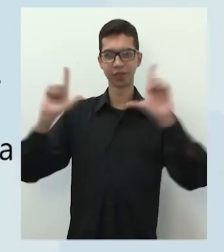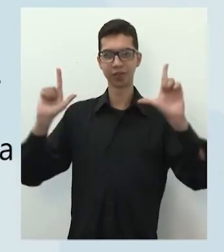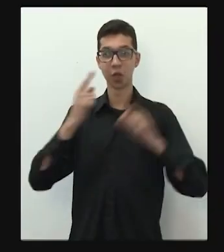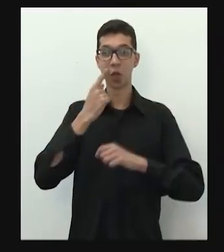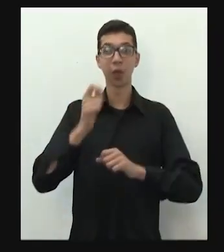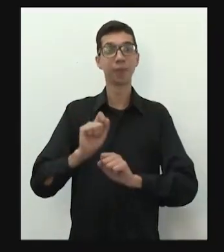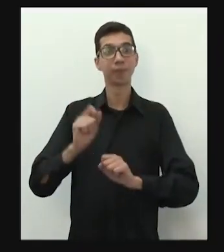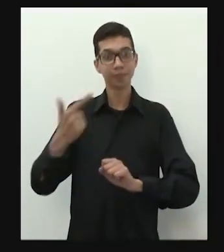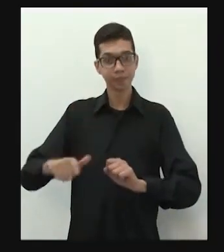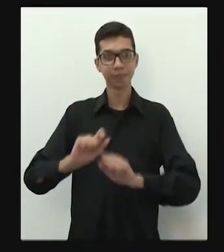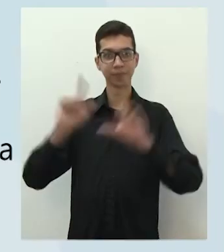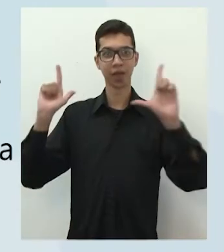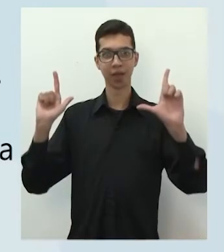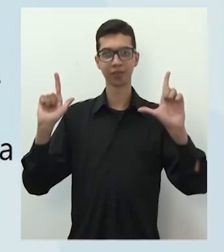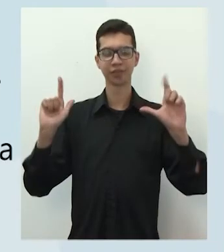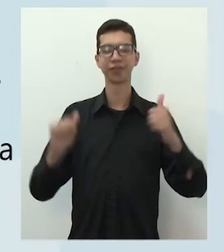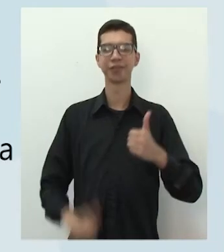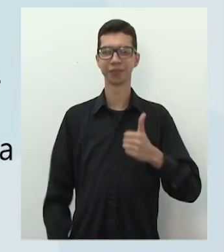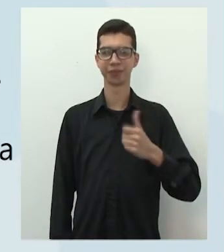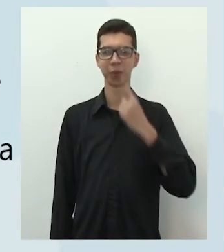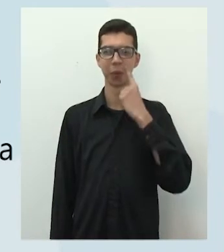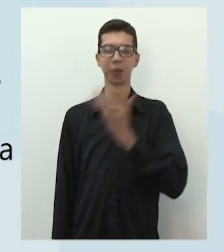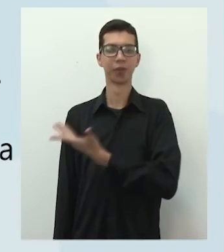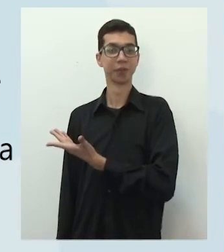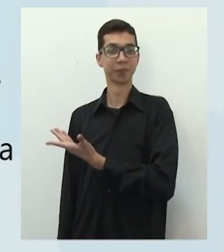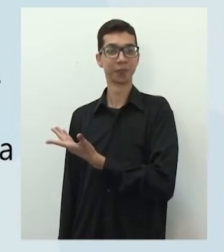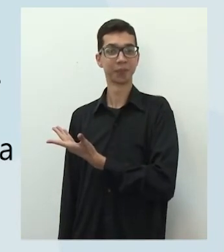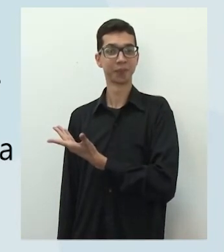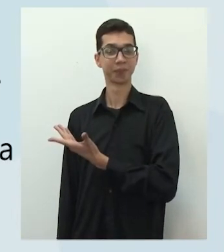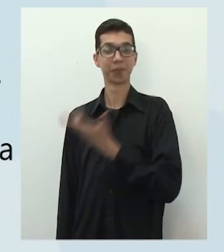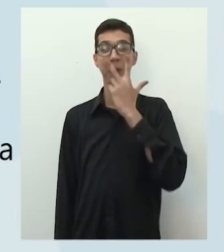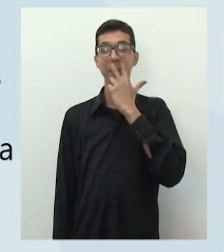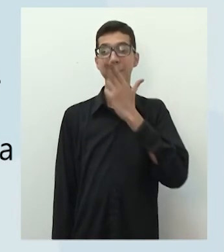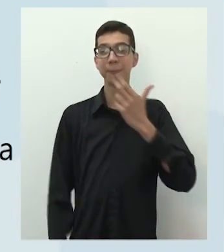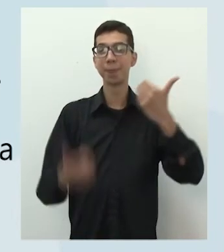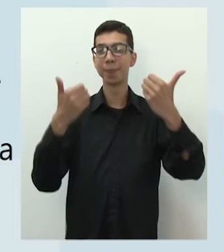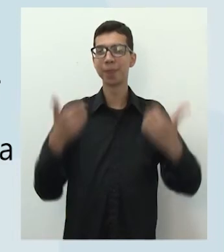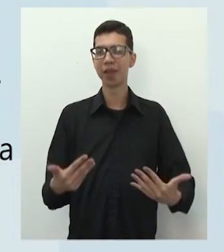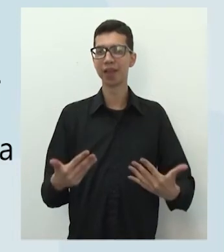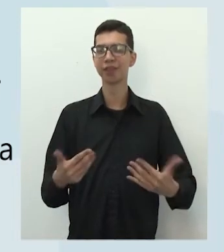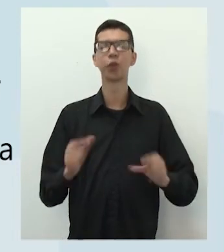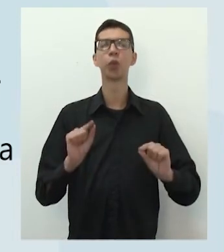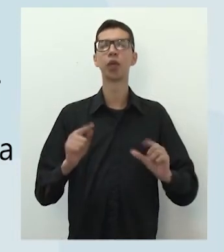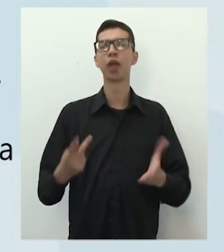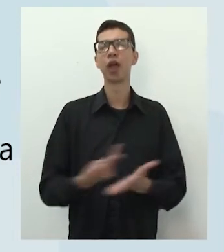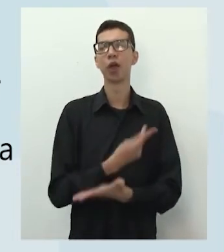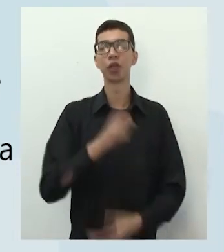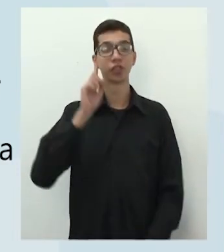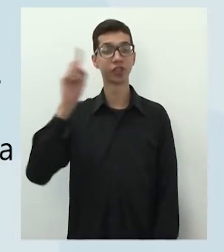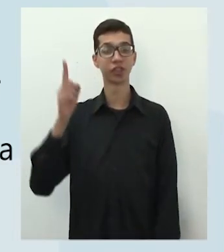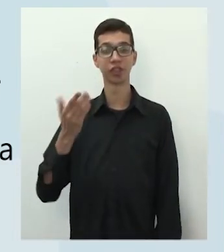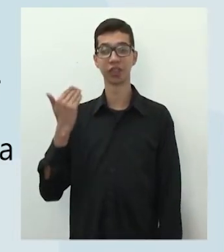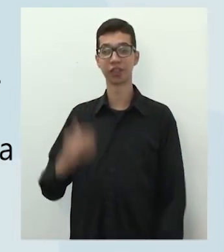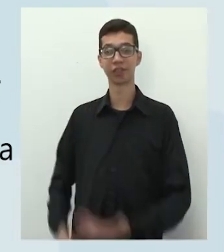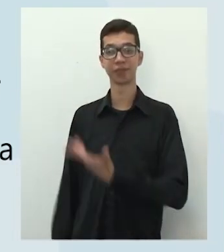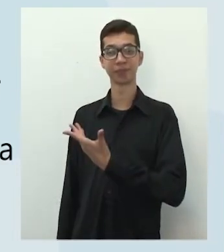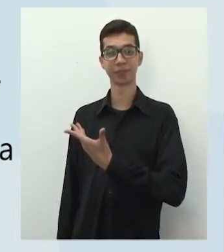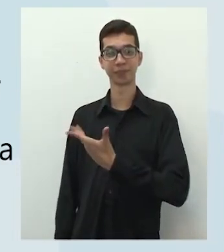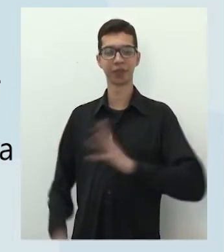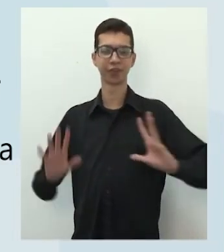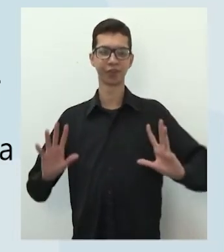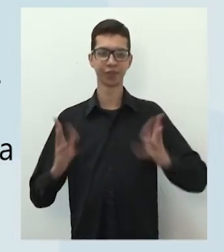errado. Eu prefiro aí que a Tânia converse comigo a partir de agora como Benito, um médico de adolescentes, pediatra de adolescentes. Mas passa o